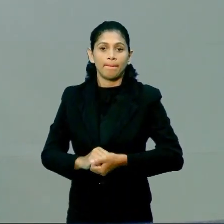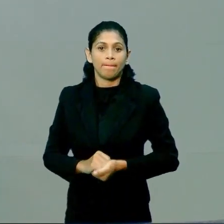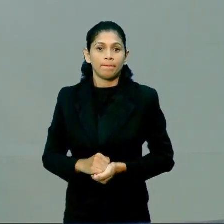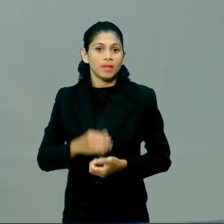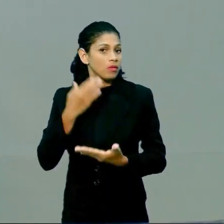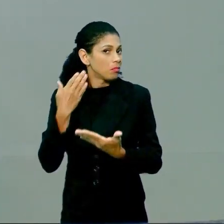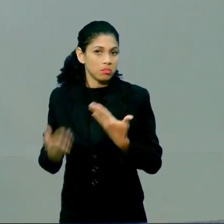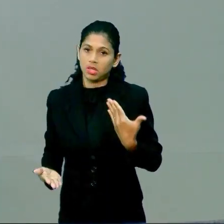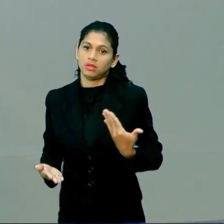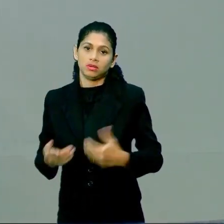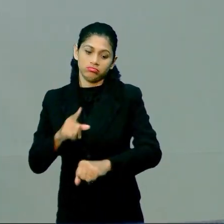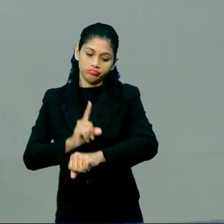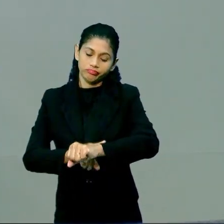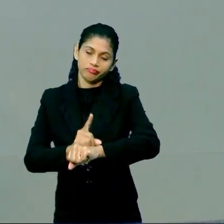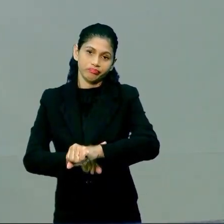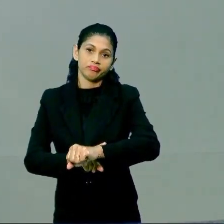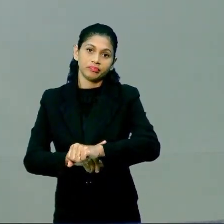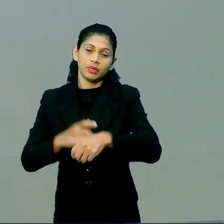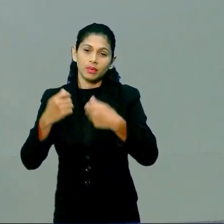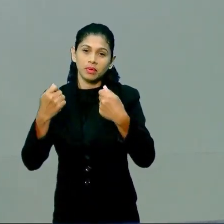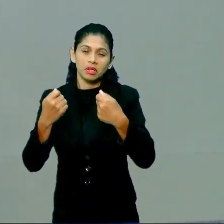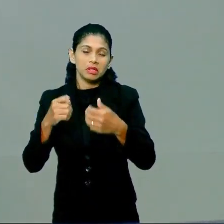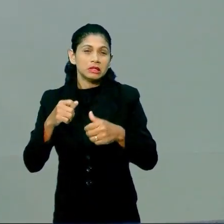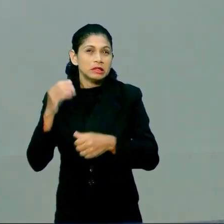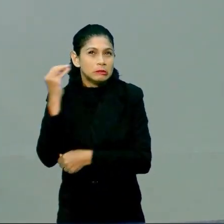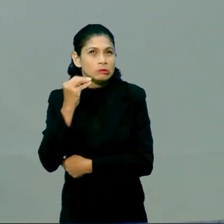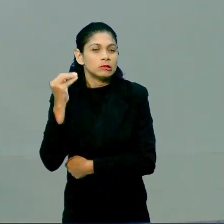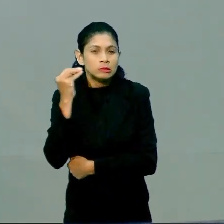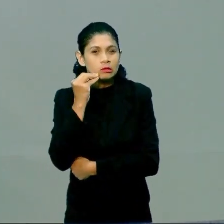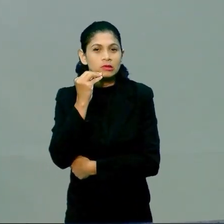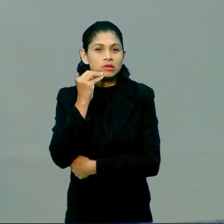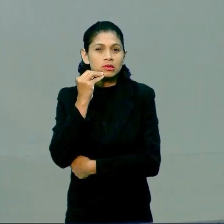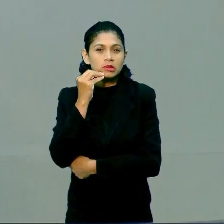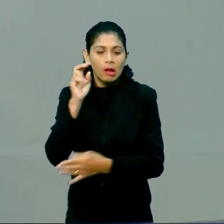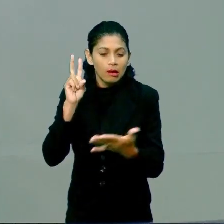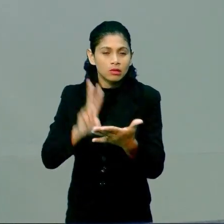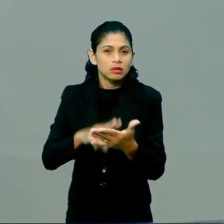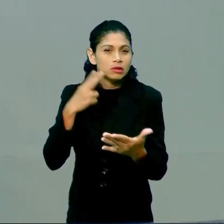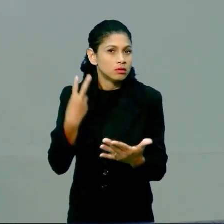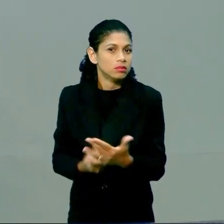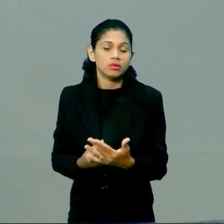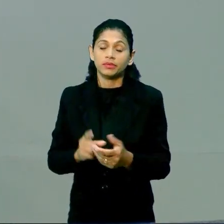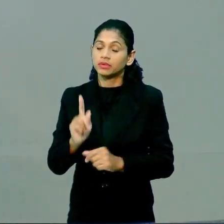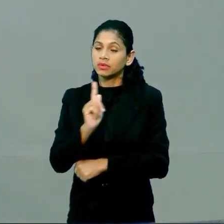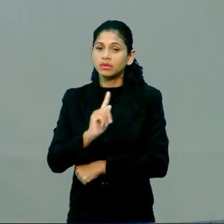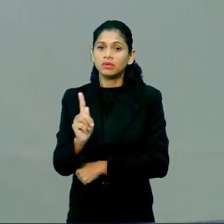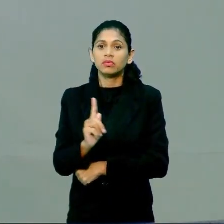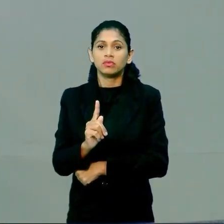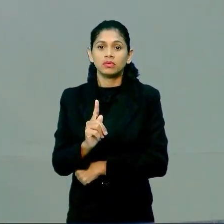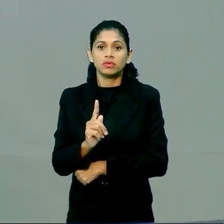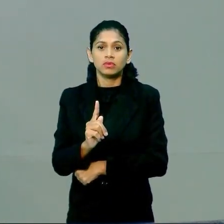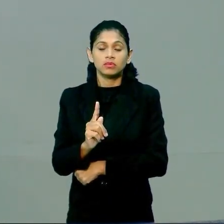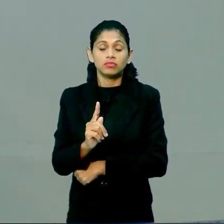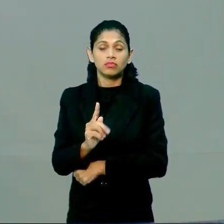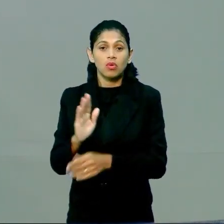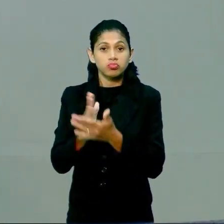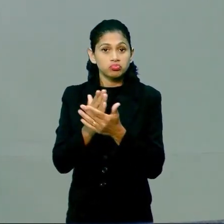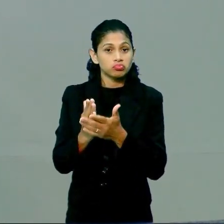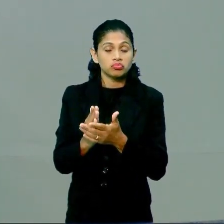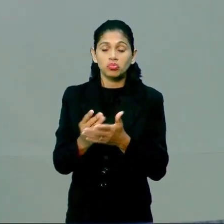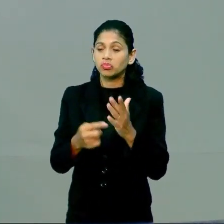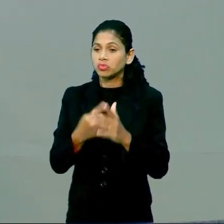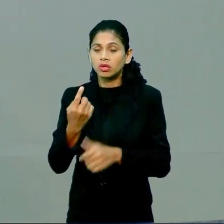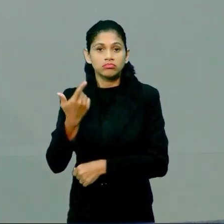gramática da língua espanhola tentando traduzir esses textos né muitas das vezes galera nenhum consigo traduzir o texto